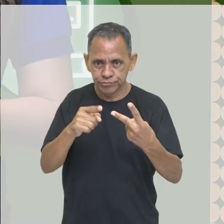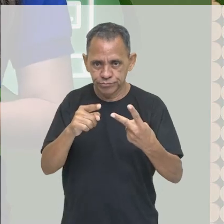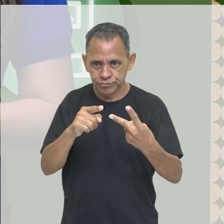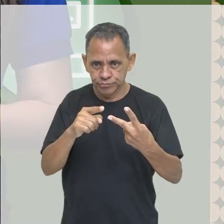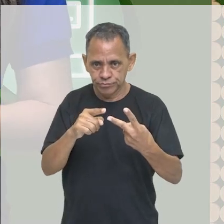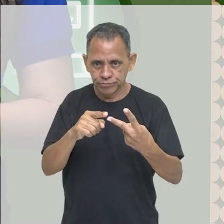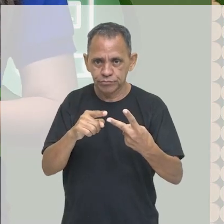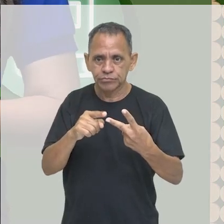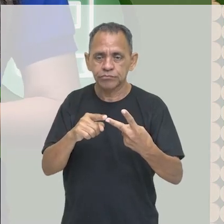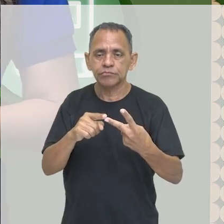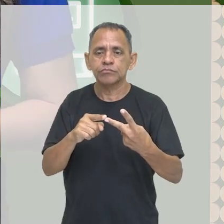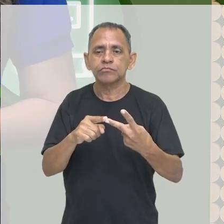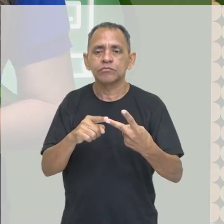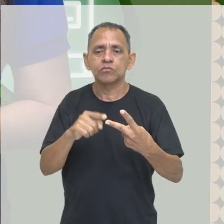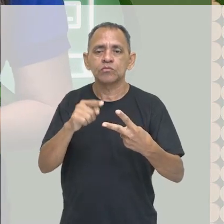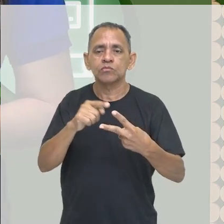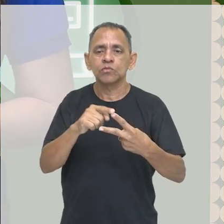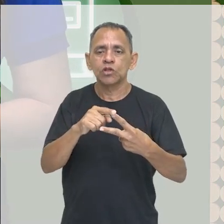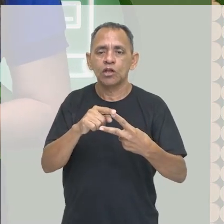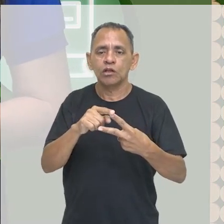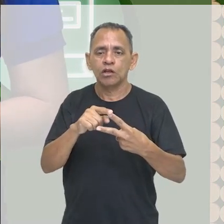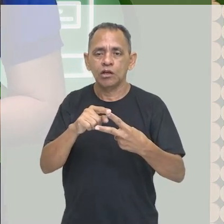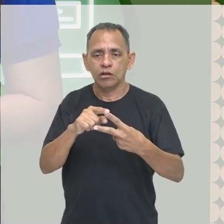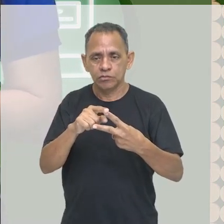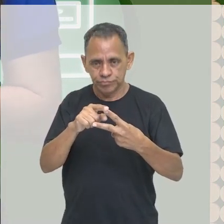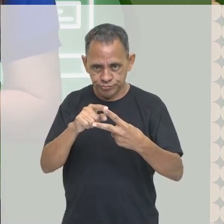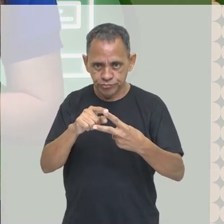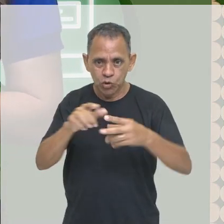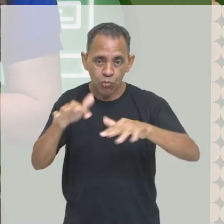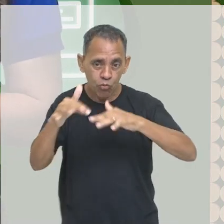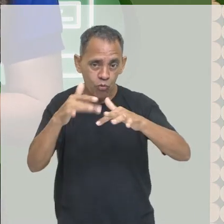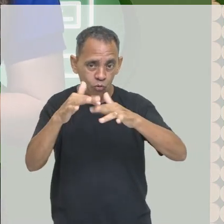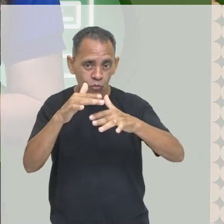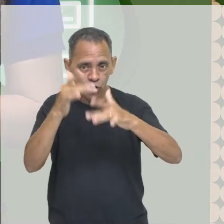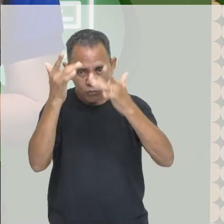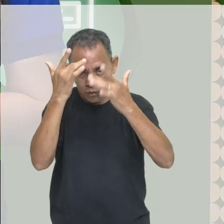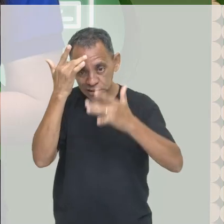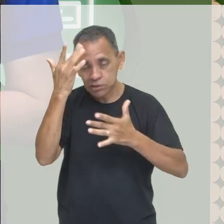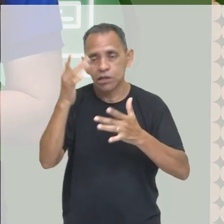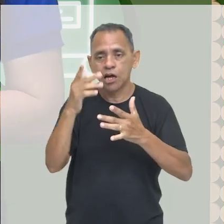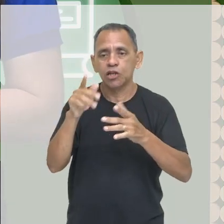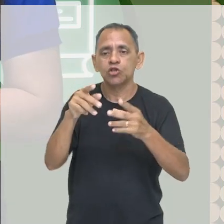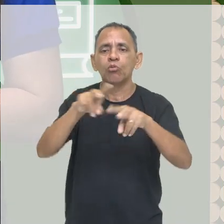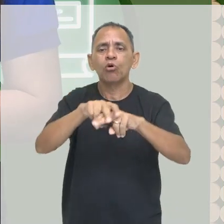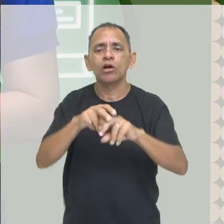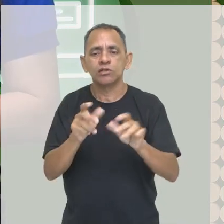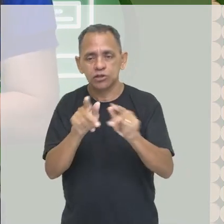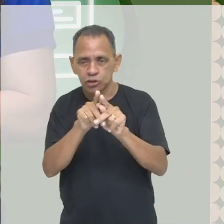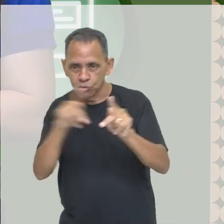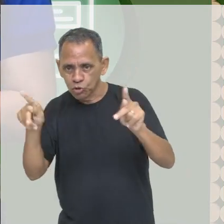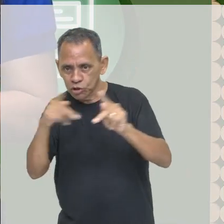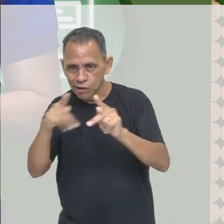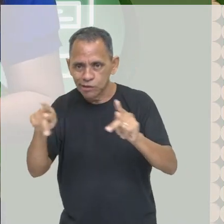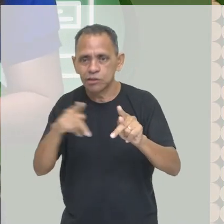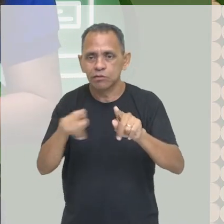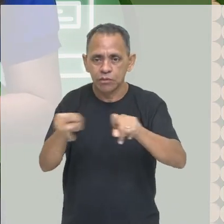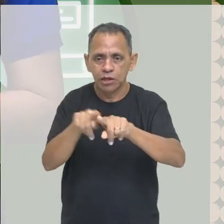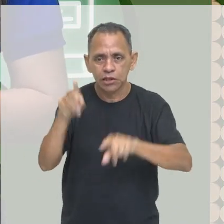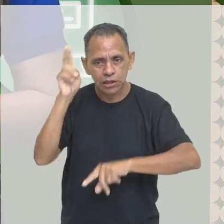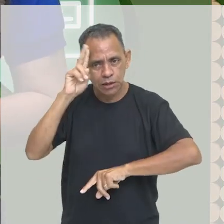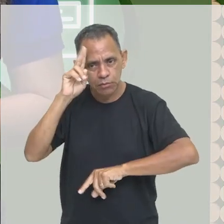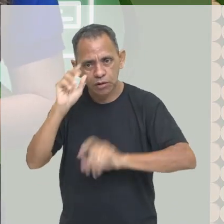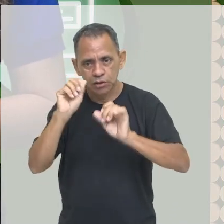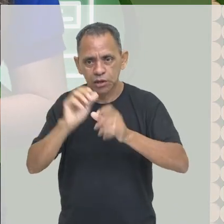facilitada, porque é um transporte facilitado por essas proteínas. Lembrando que aqui também não vai